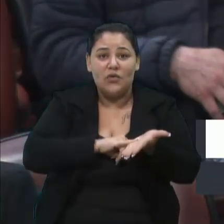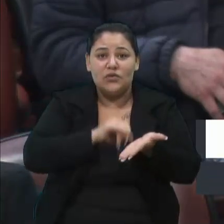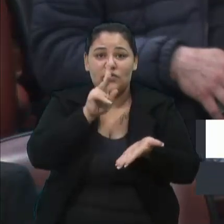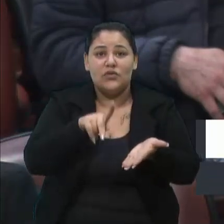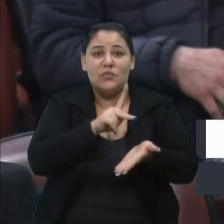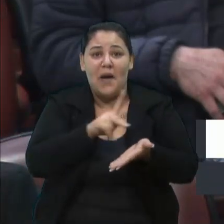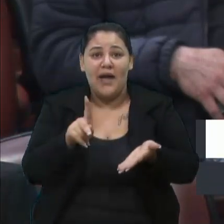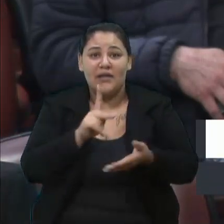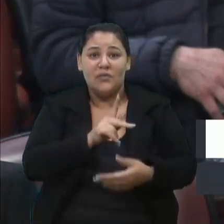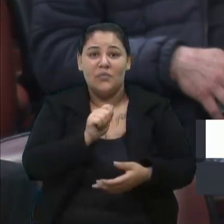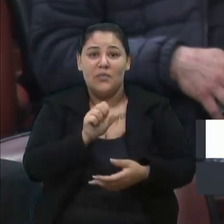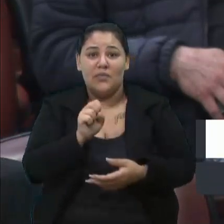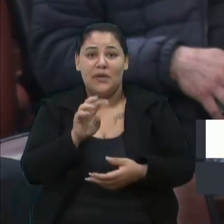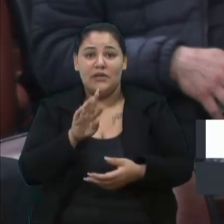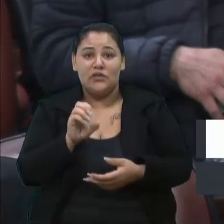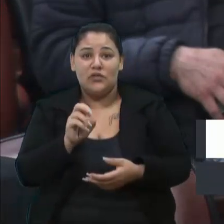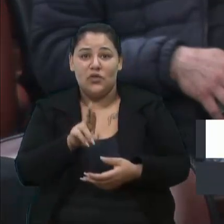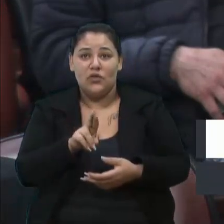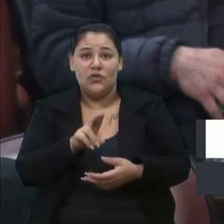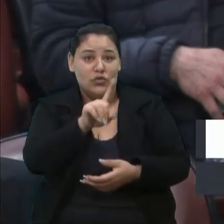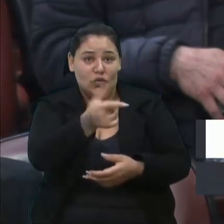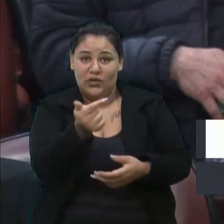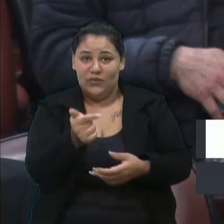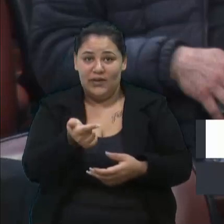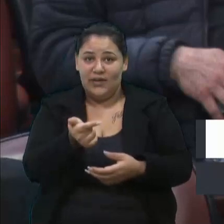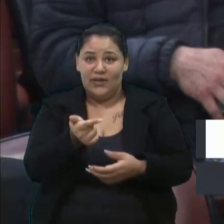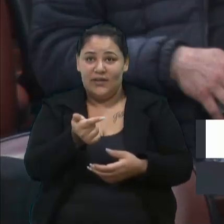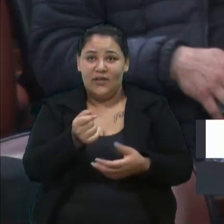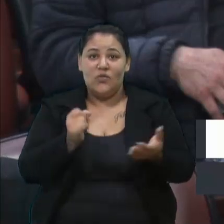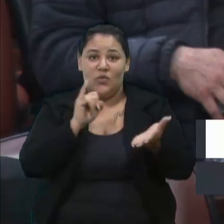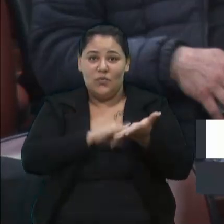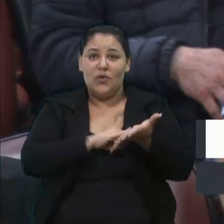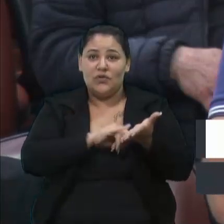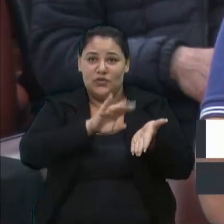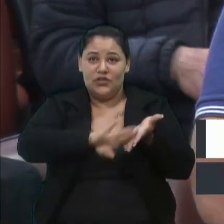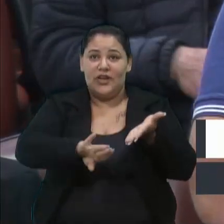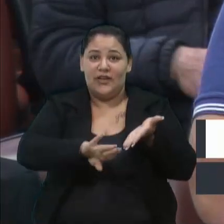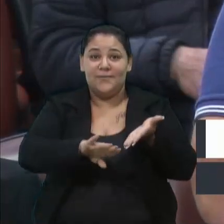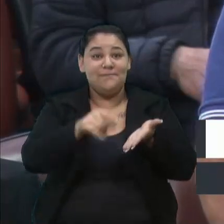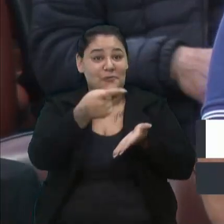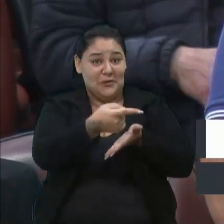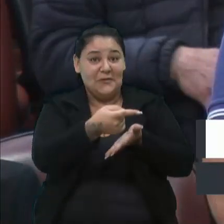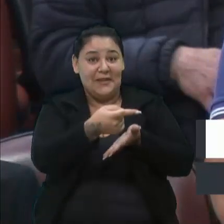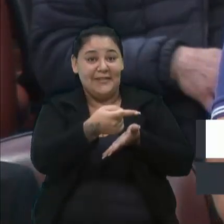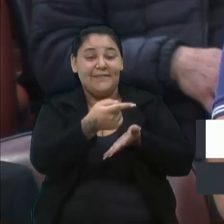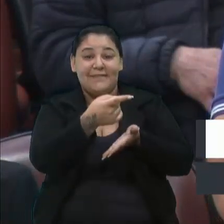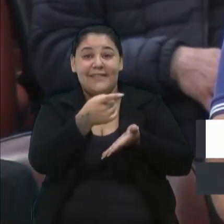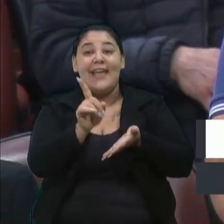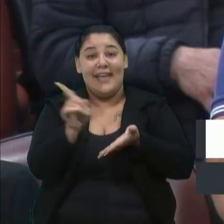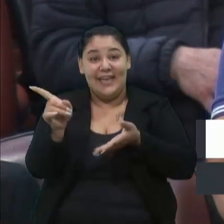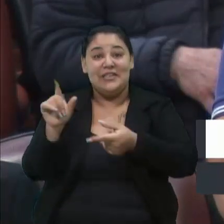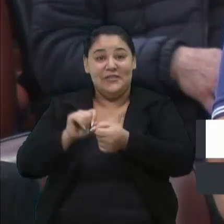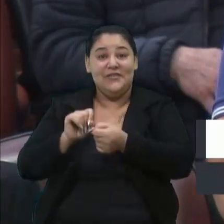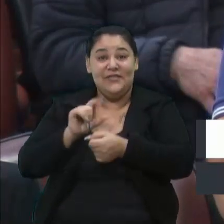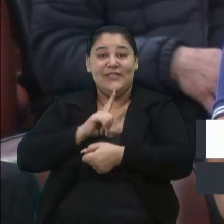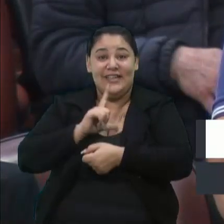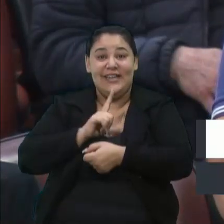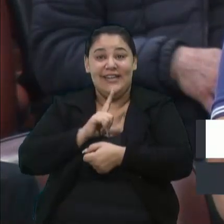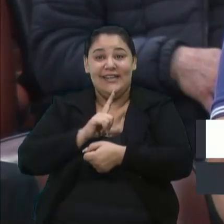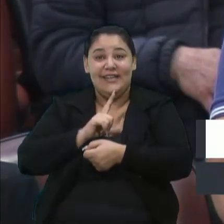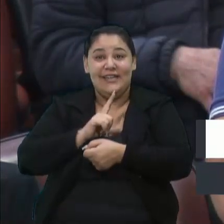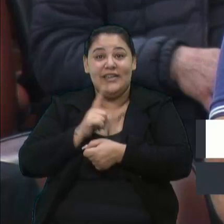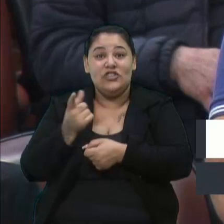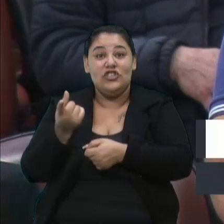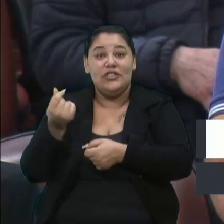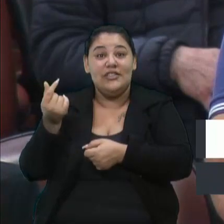Padres dos pastores a senhora não tem vereadora Glades o imposto de renda batida da senhora eles vão ter fortunas e